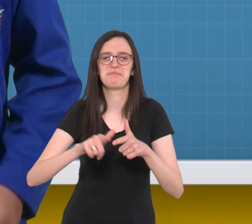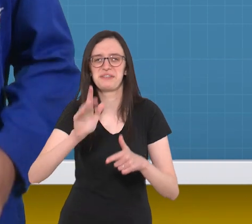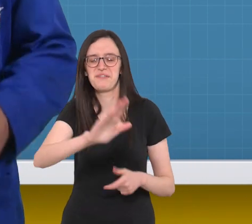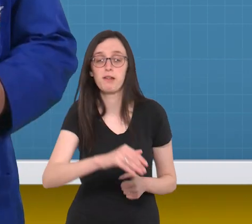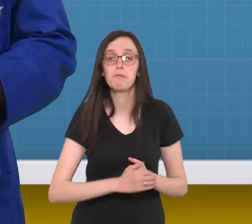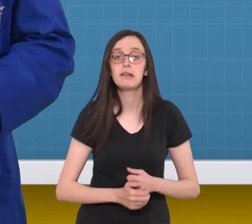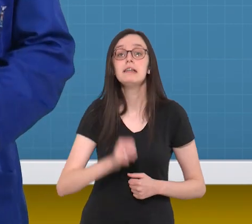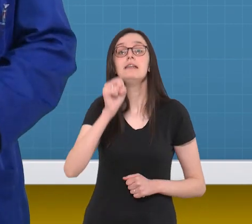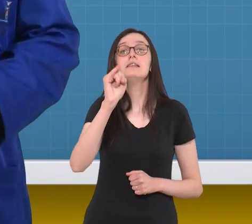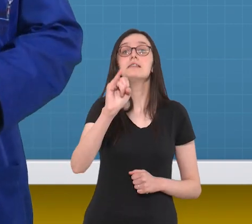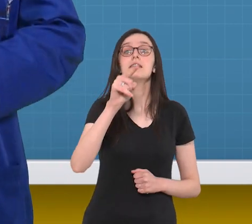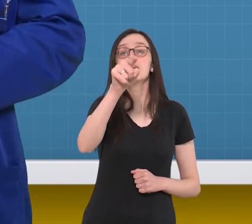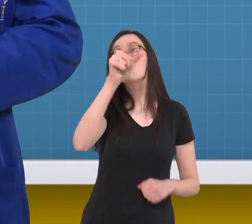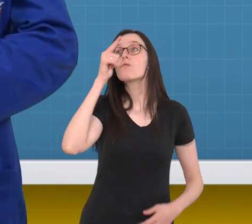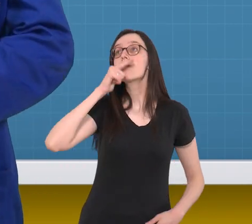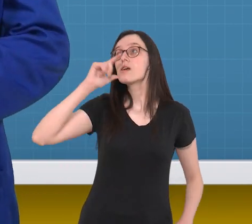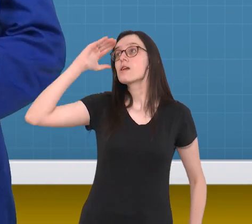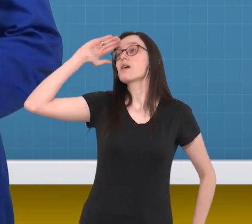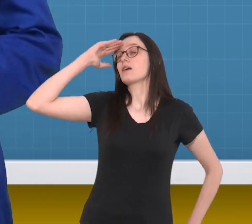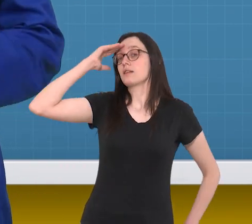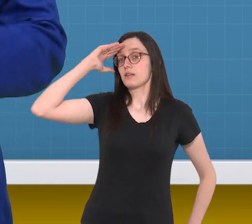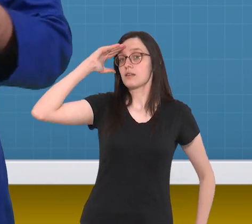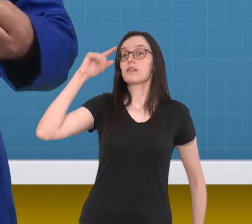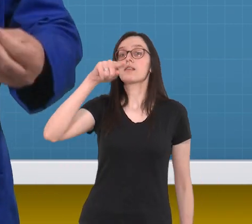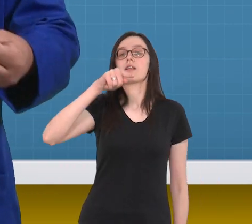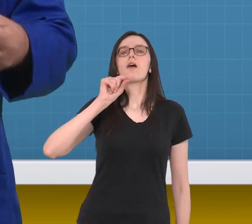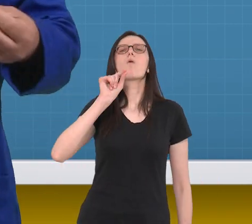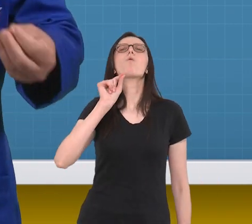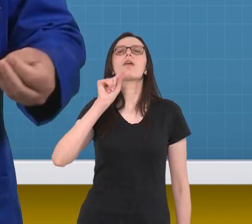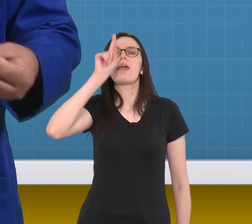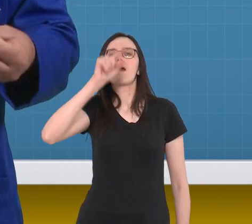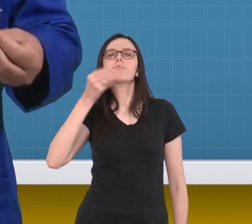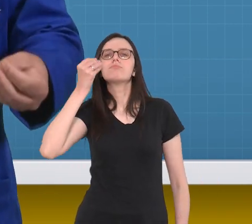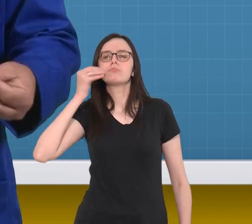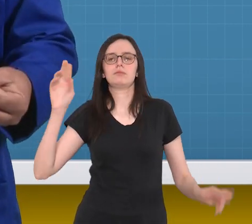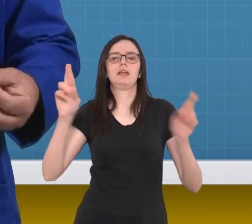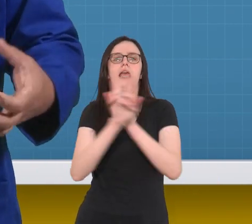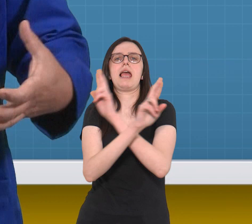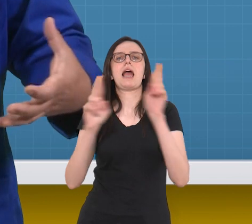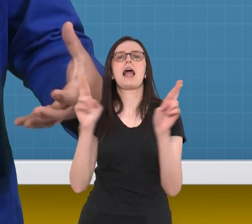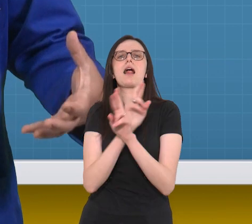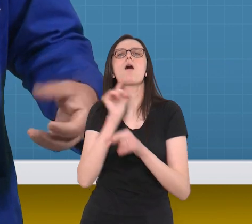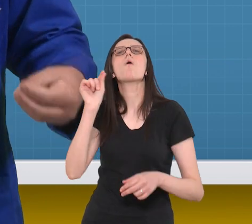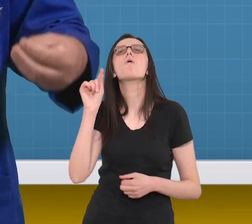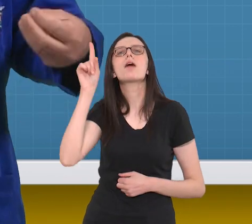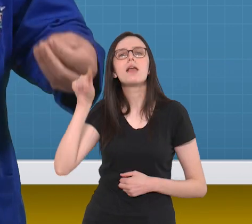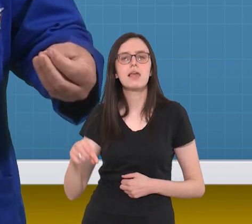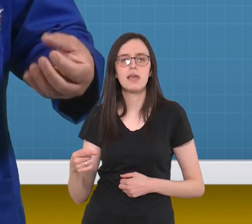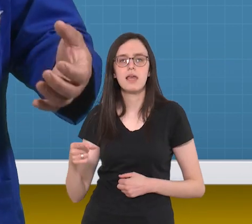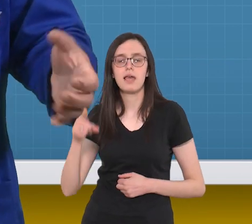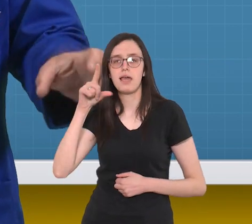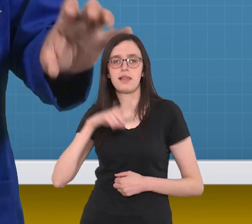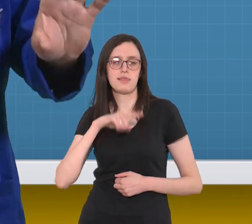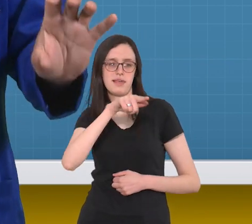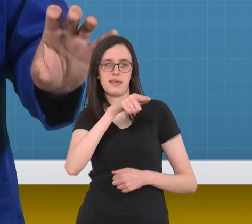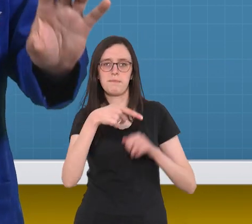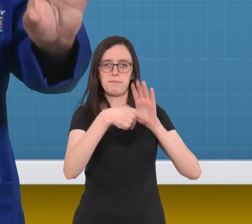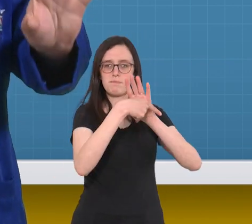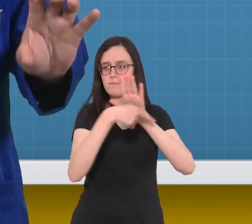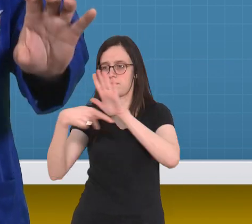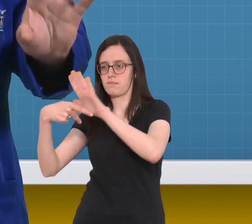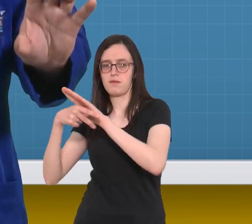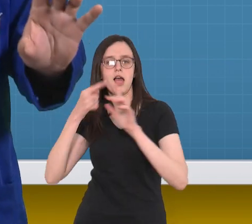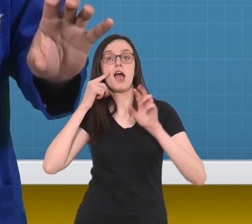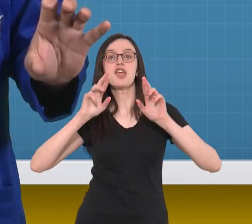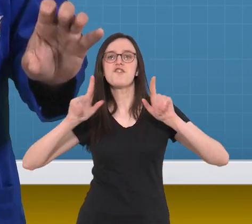problema. Se você entendeu que você está tentando fazer uma relação entre uma única grandeza, só que